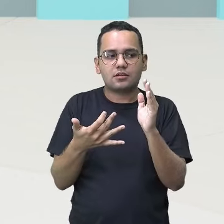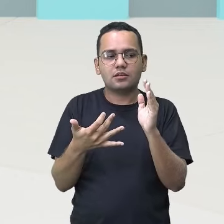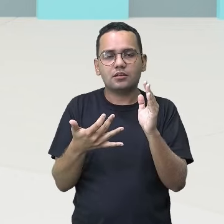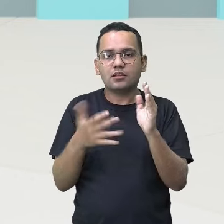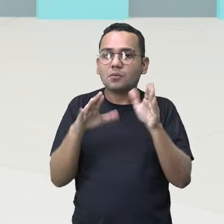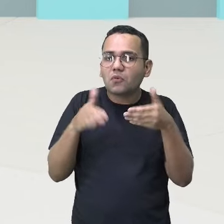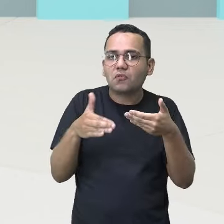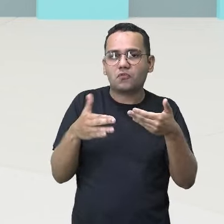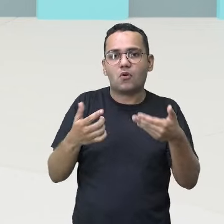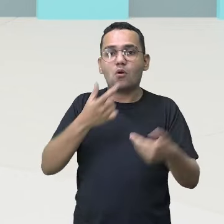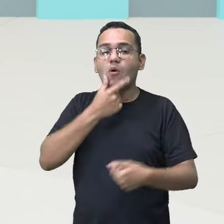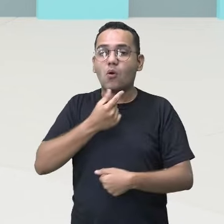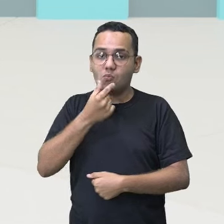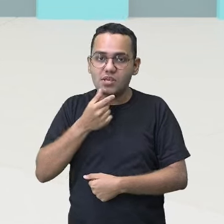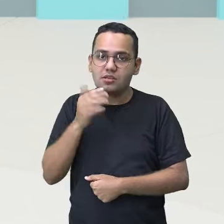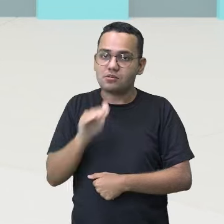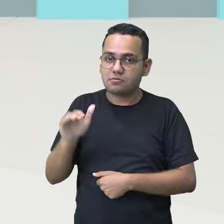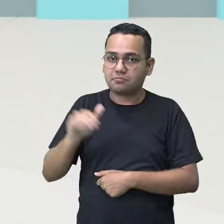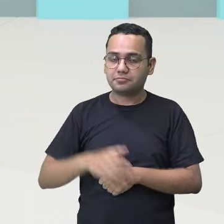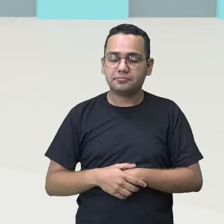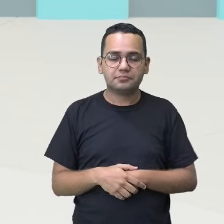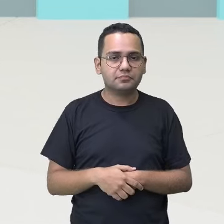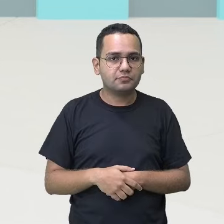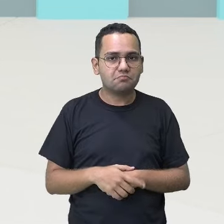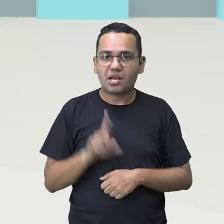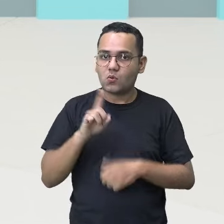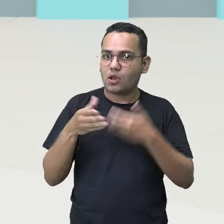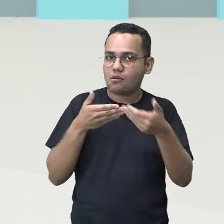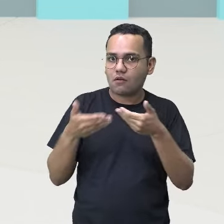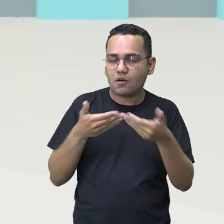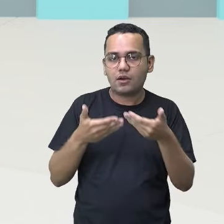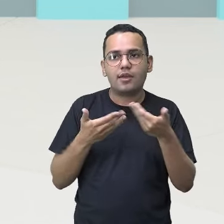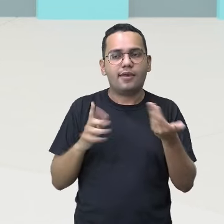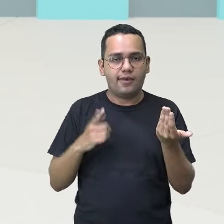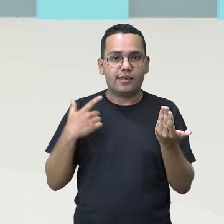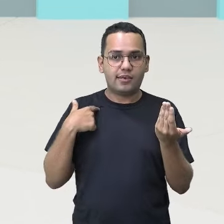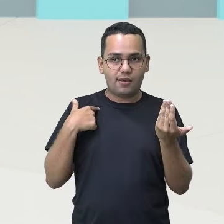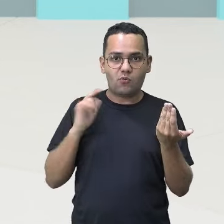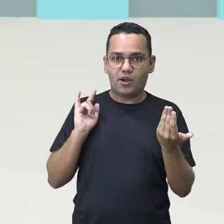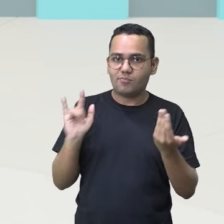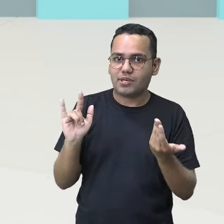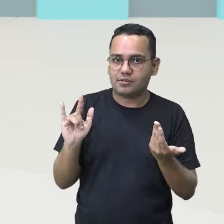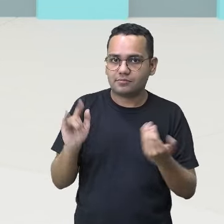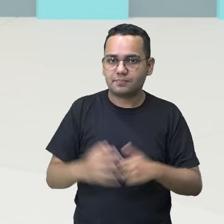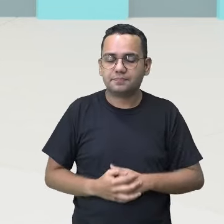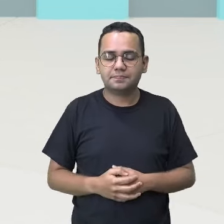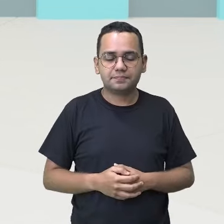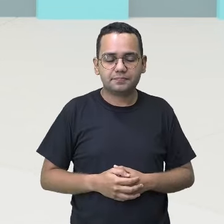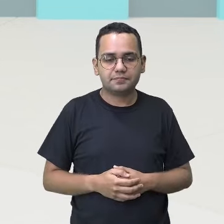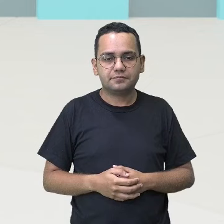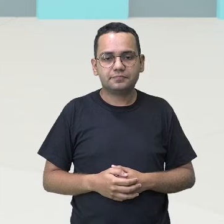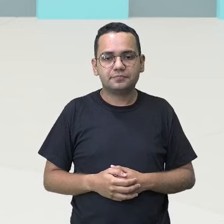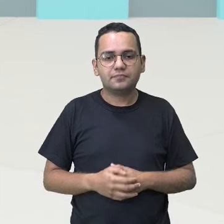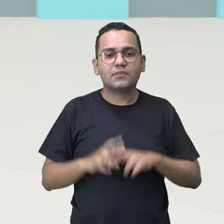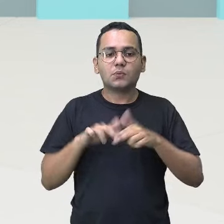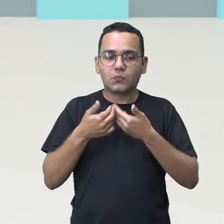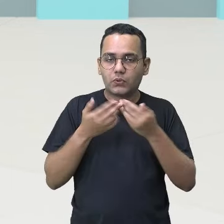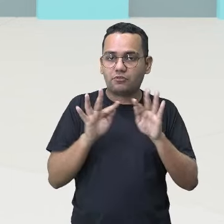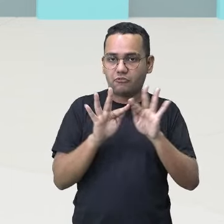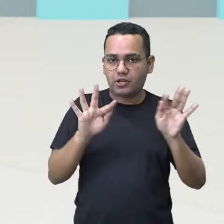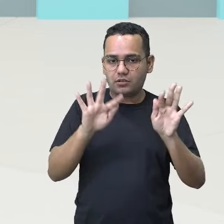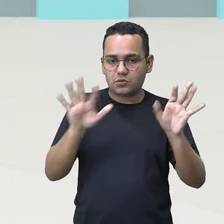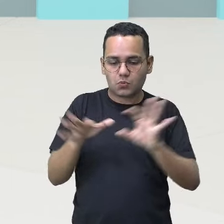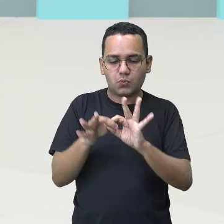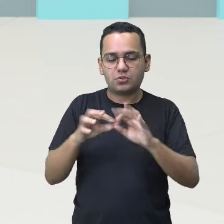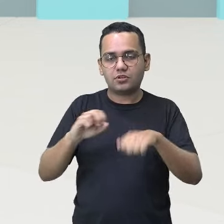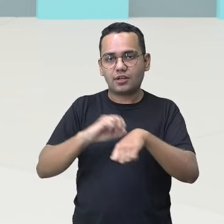ao menino não é qualquer menino é o menino que eu amei Beleza então por isso que o o nome é oração